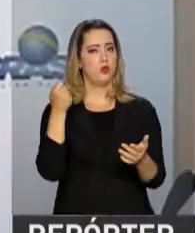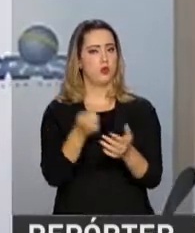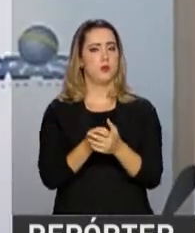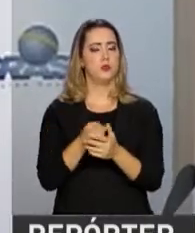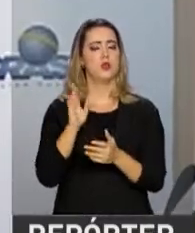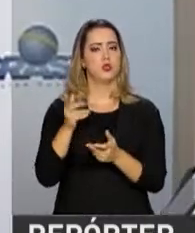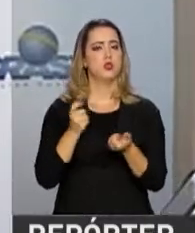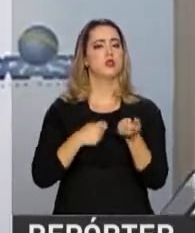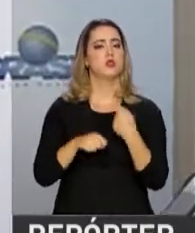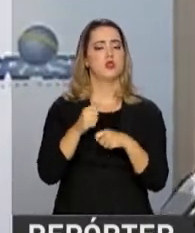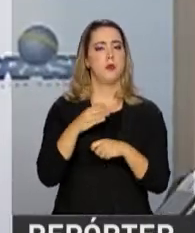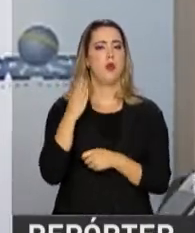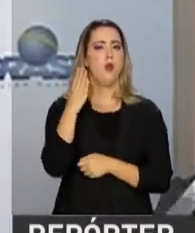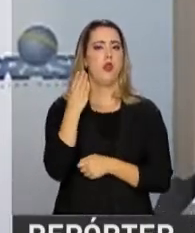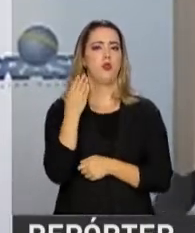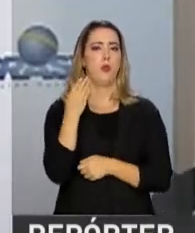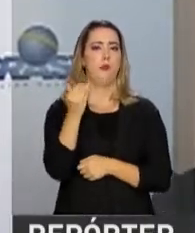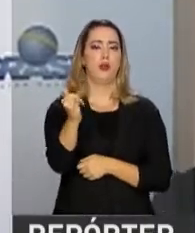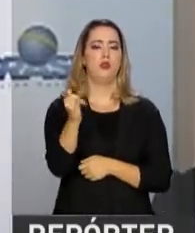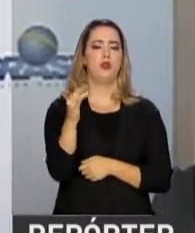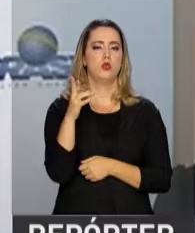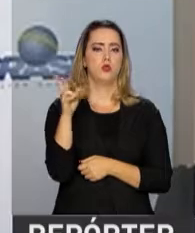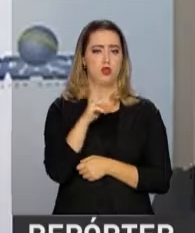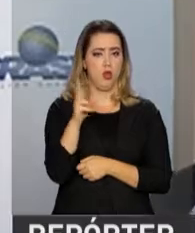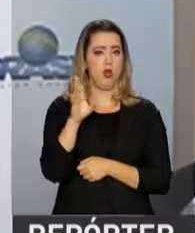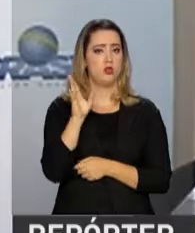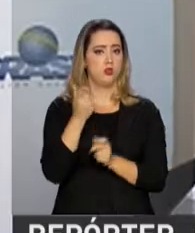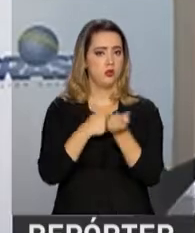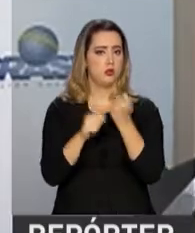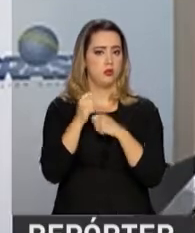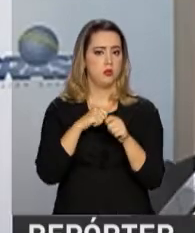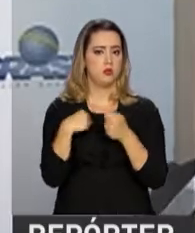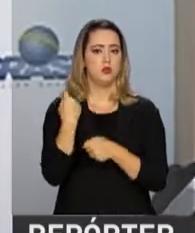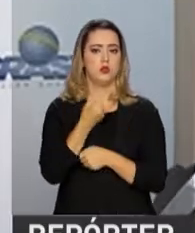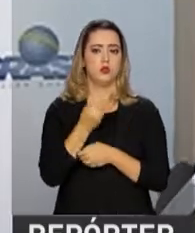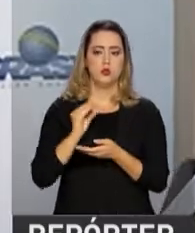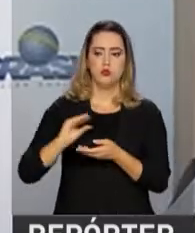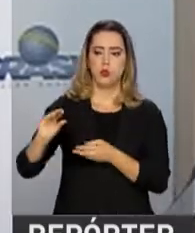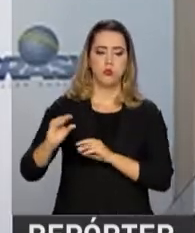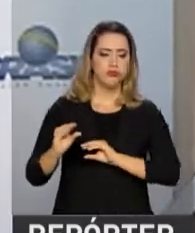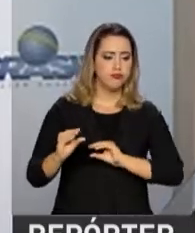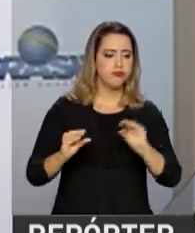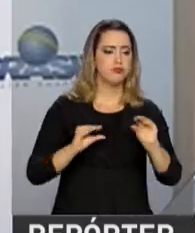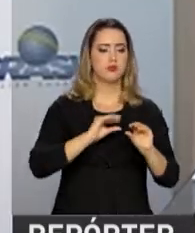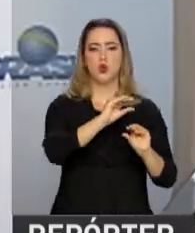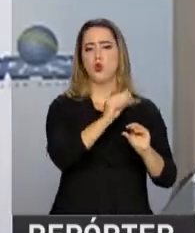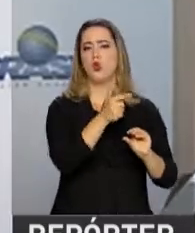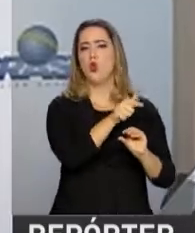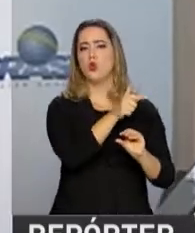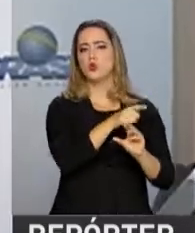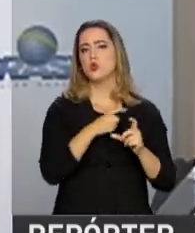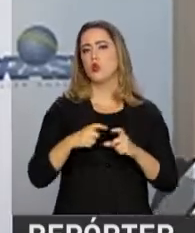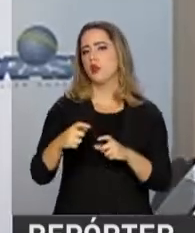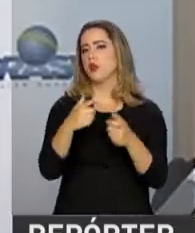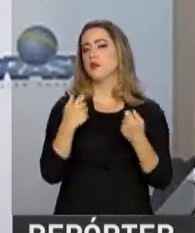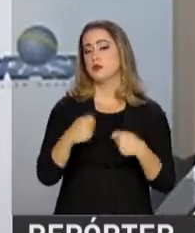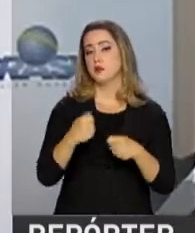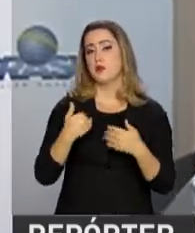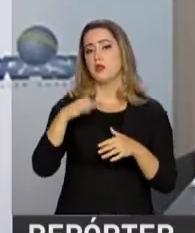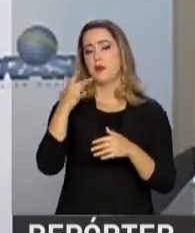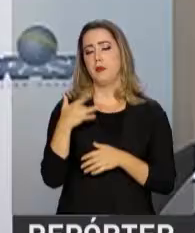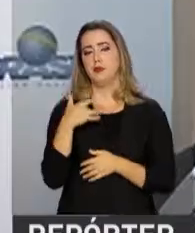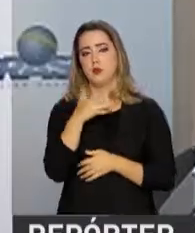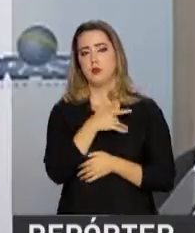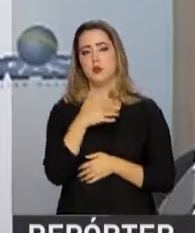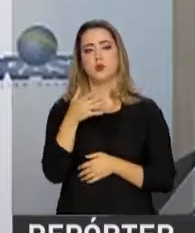gestão, economizar mais de 4 bilhões de reais, que necessariamente são totalmente reaplicados em mais serviços de saúde, mais